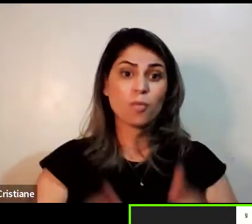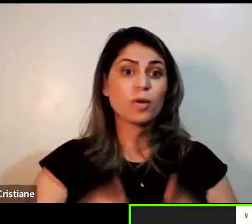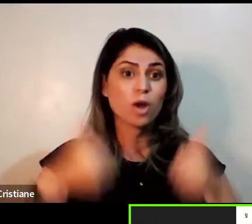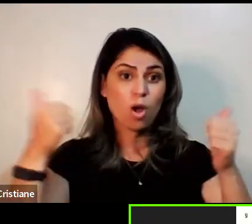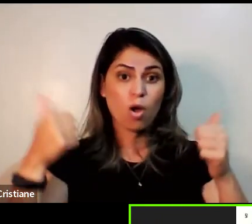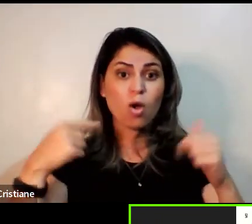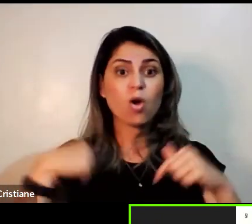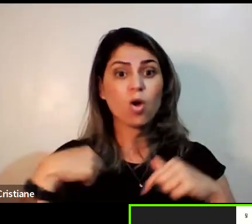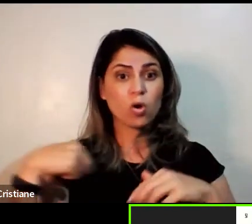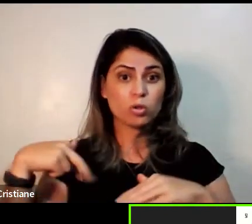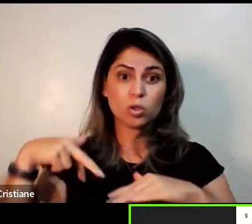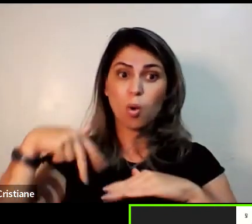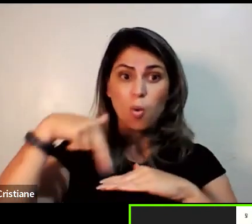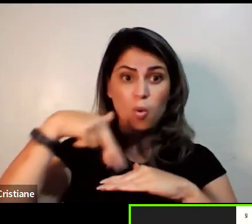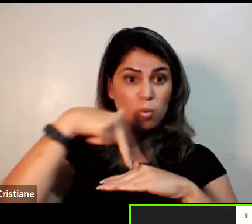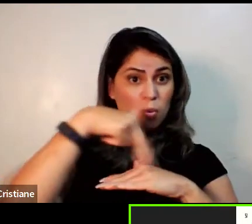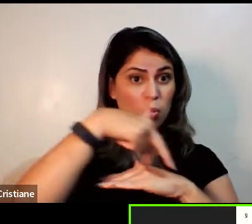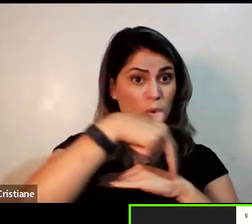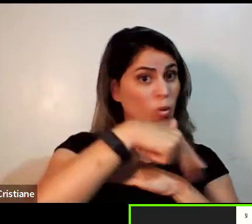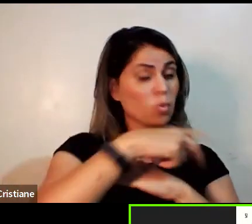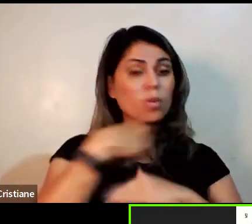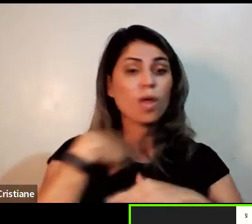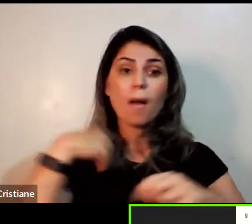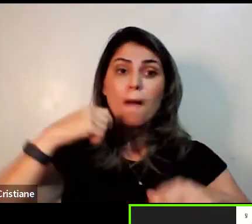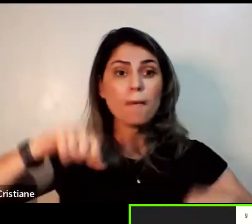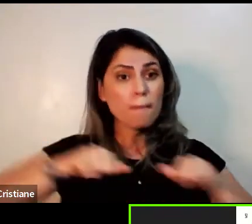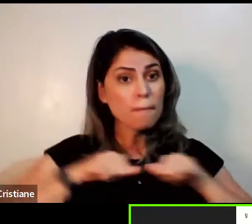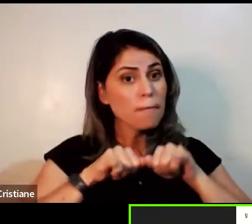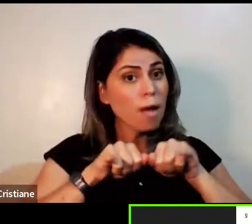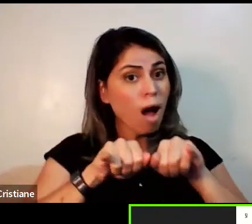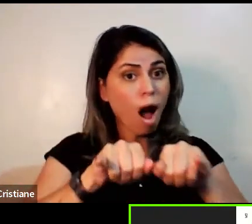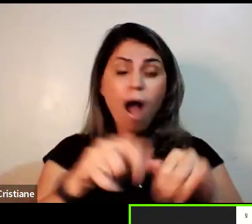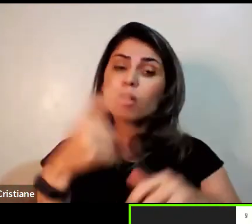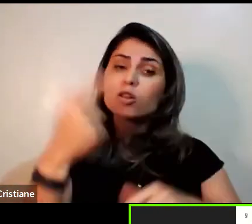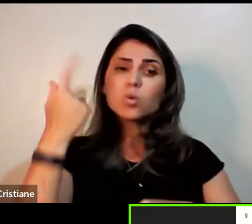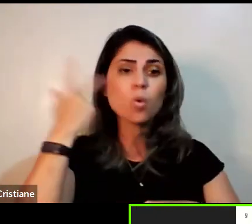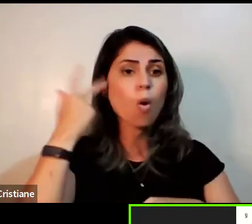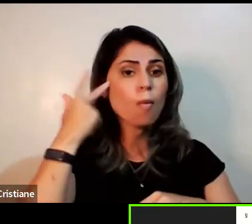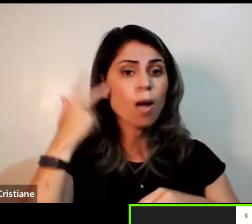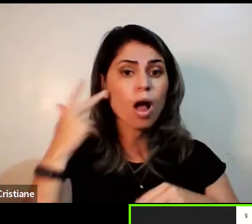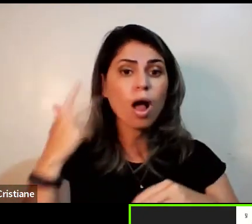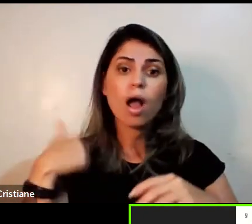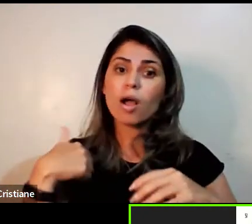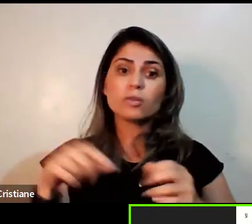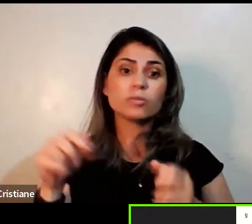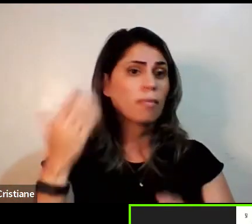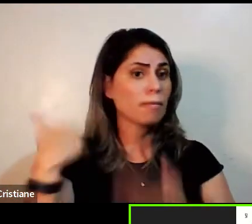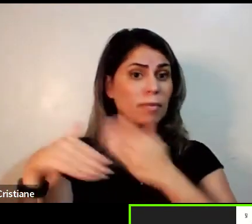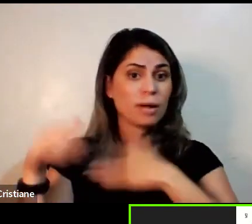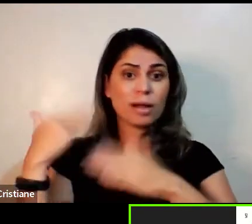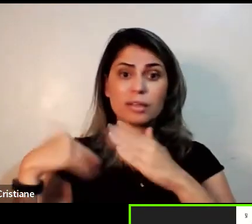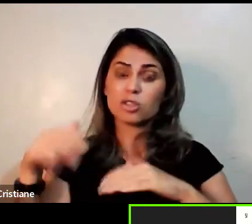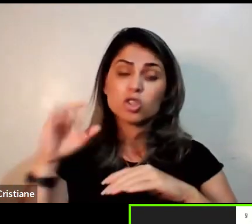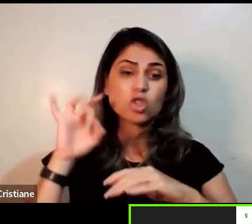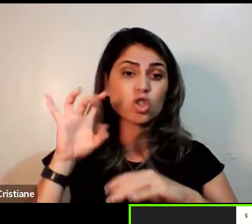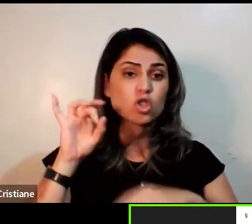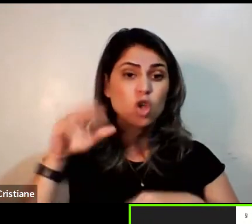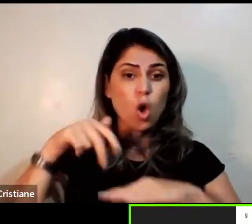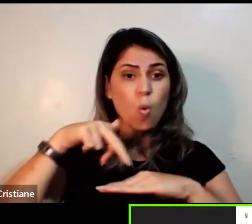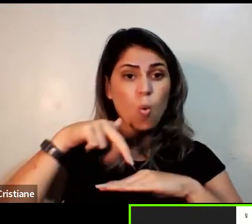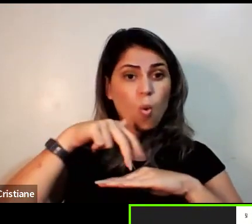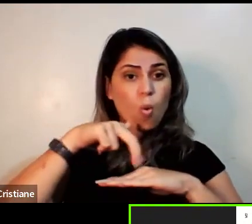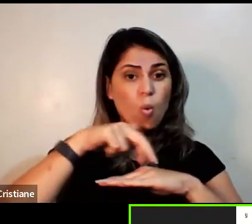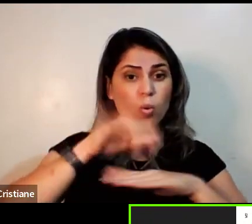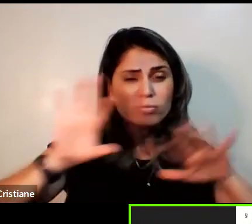até 40 minutos, ir no supermercado, fazer uma compra junto com meu marido. Eu só conseguia andar dentro de casa e segurando